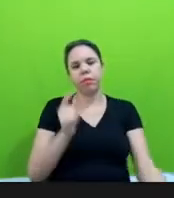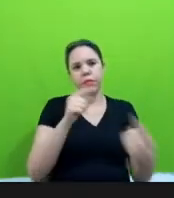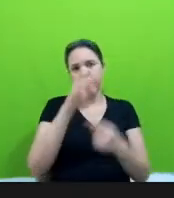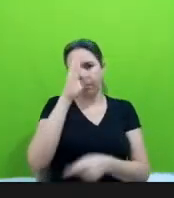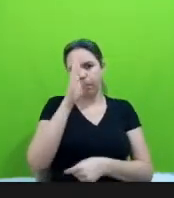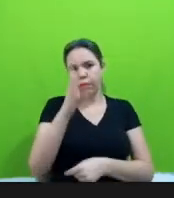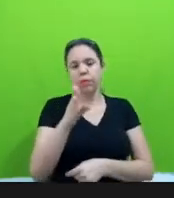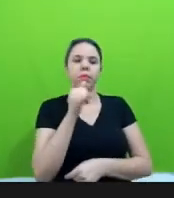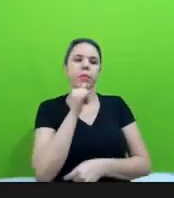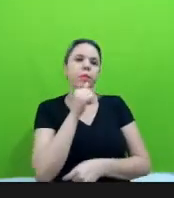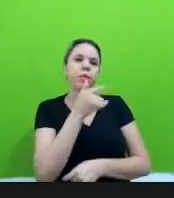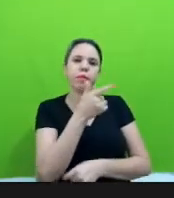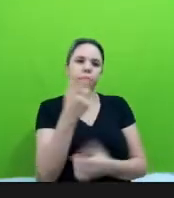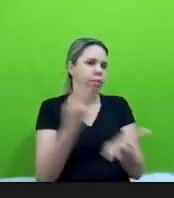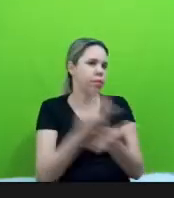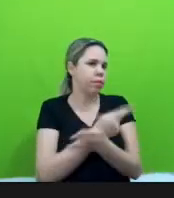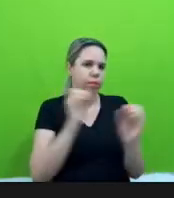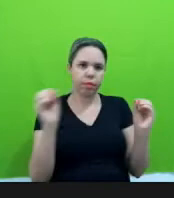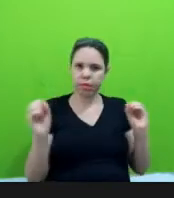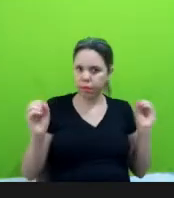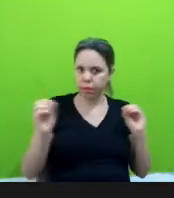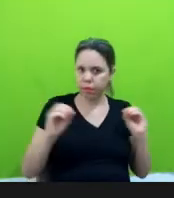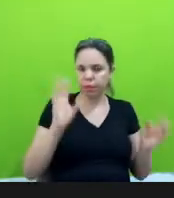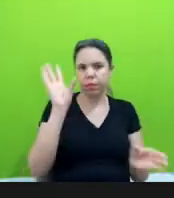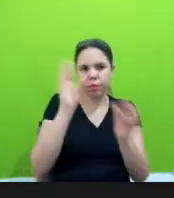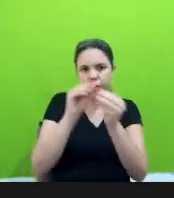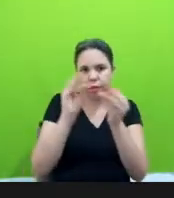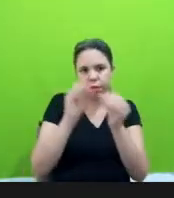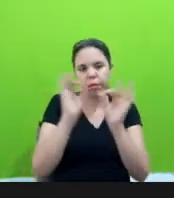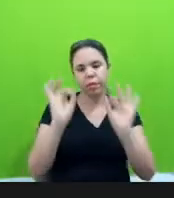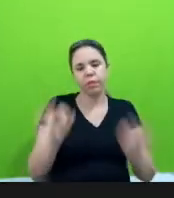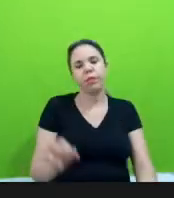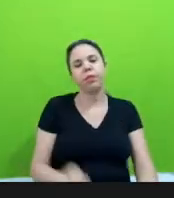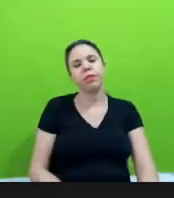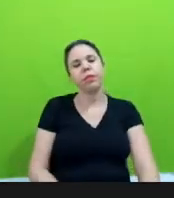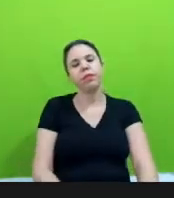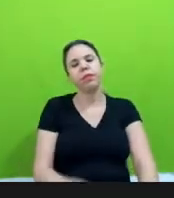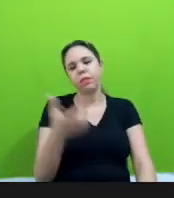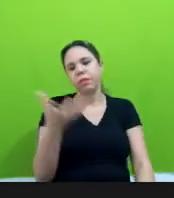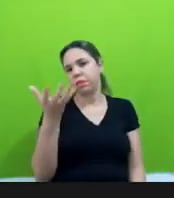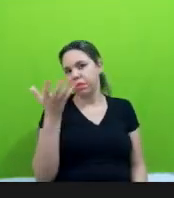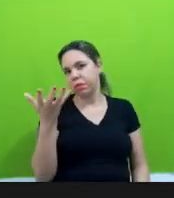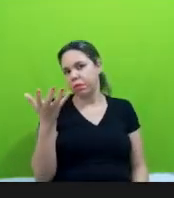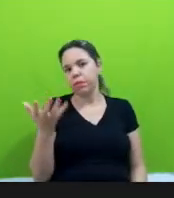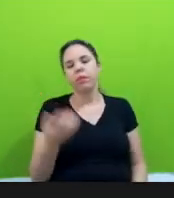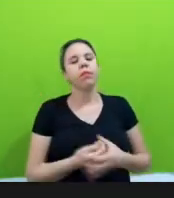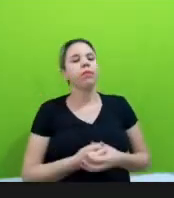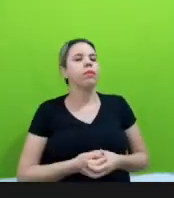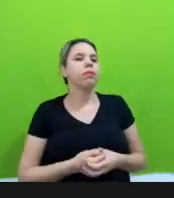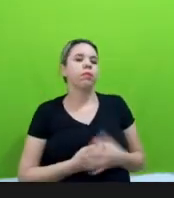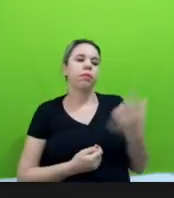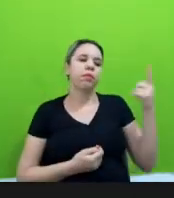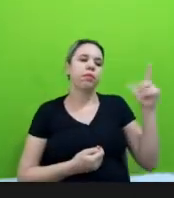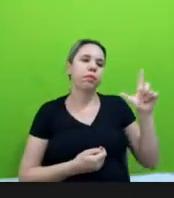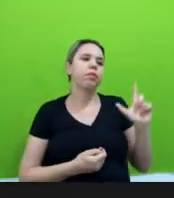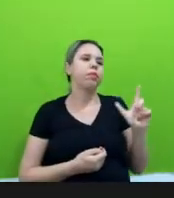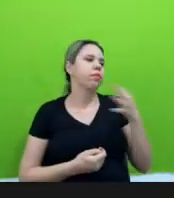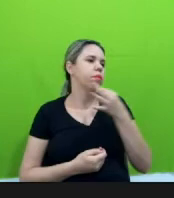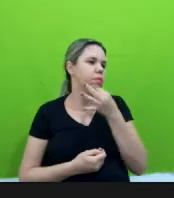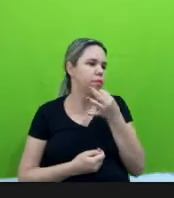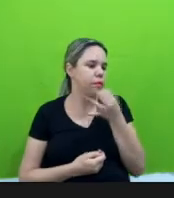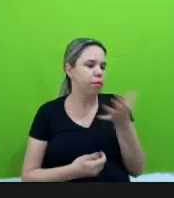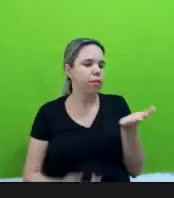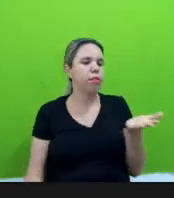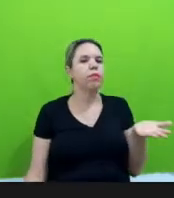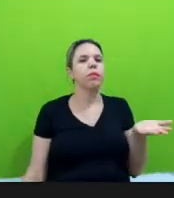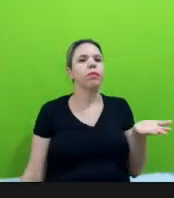tem nenhuma informação errada, chegar a conclusões mais corretas em relação ao que você quer fazer, e não só aquele outro lado de põe